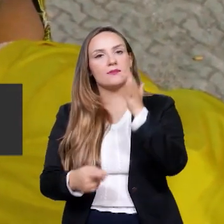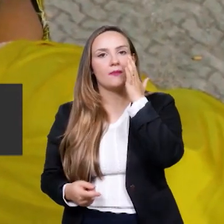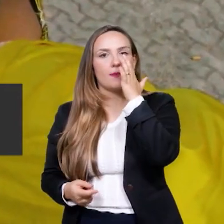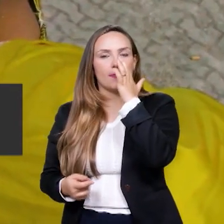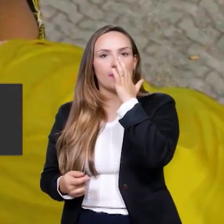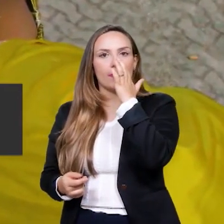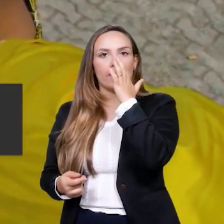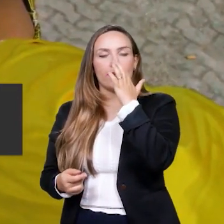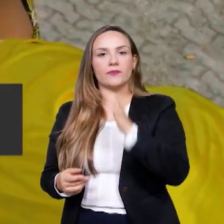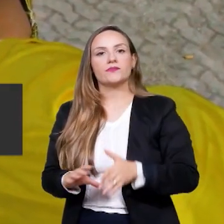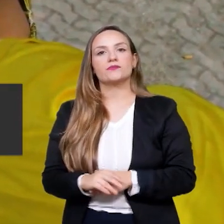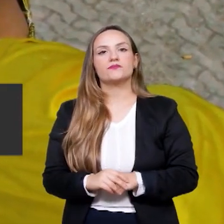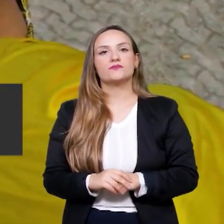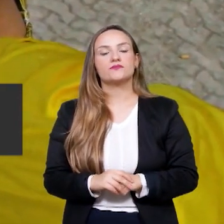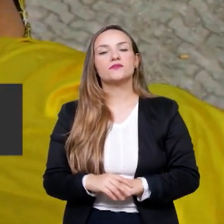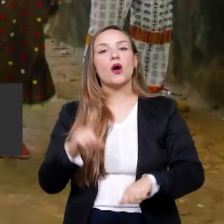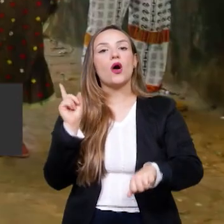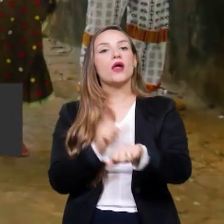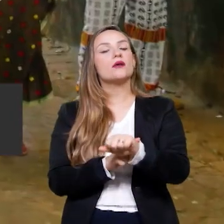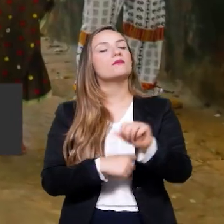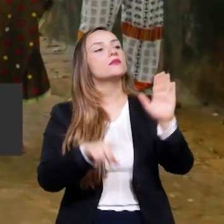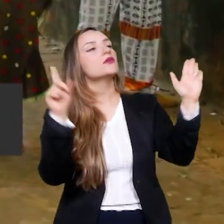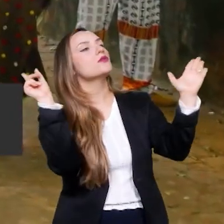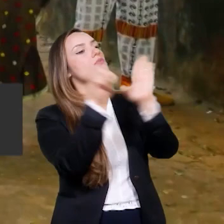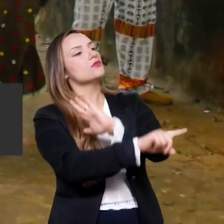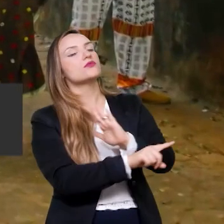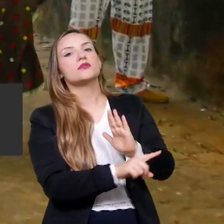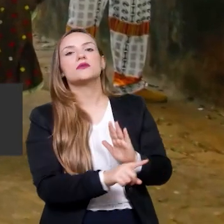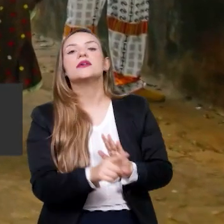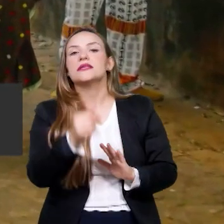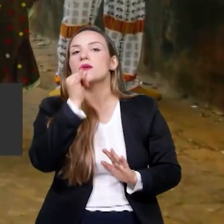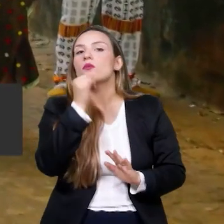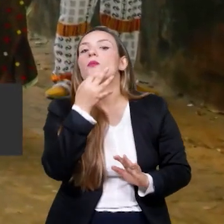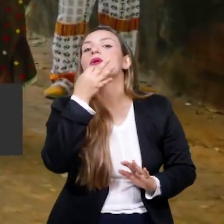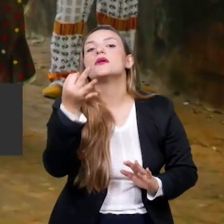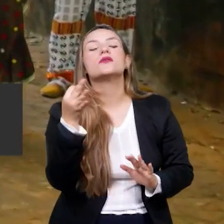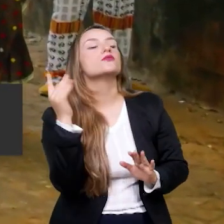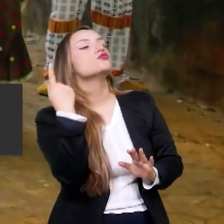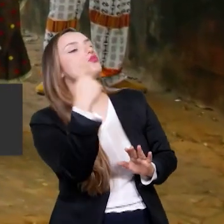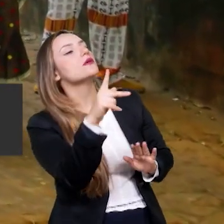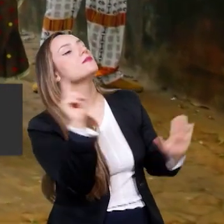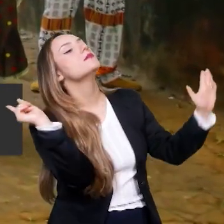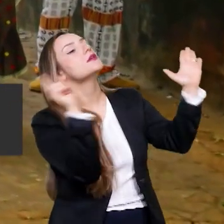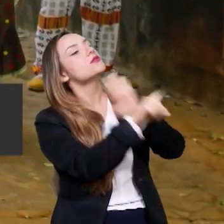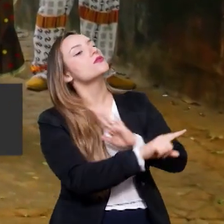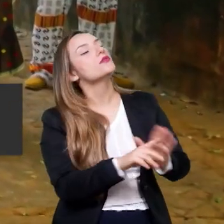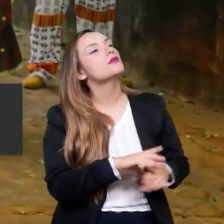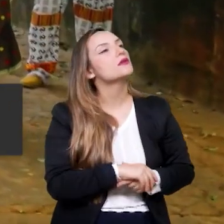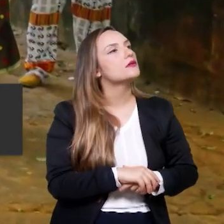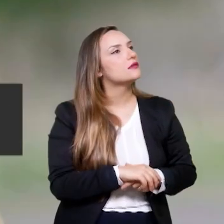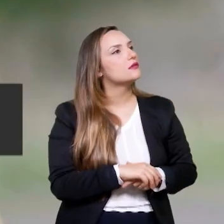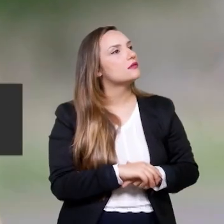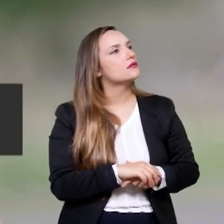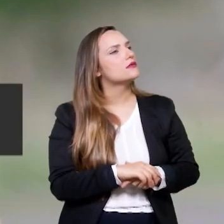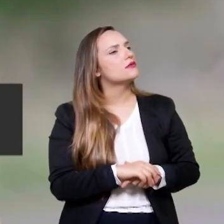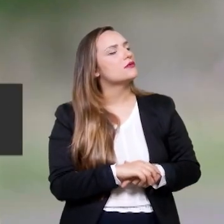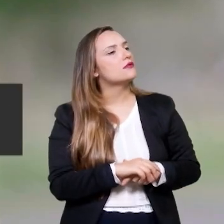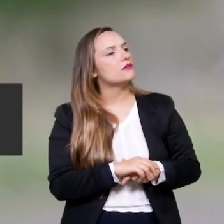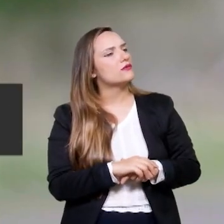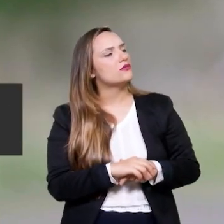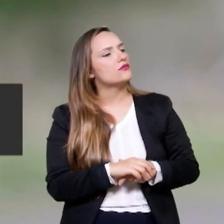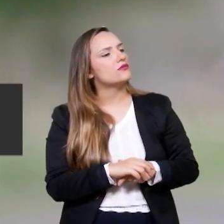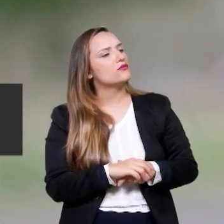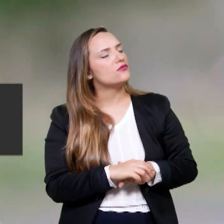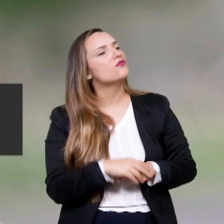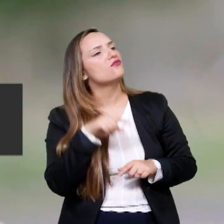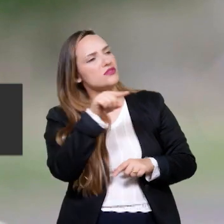mostram isso, é quando se pergunta no Brasil, qualquer pesquisa de opinião, primeiro se pergunta